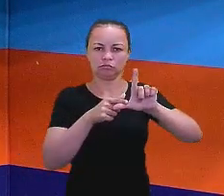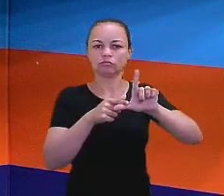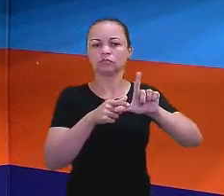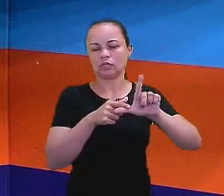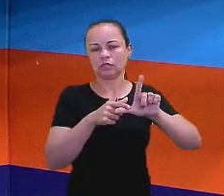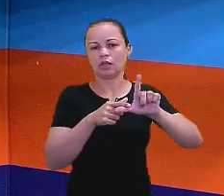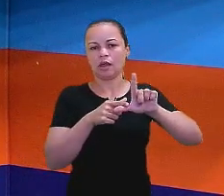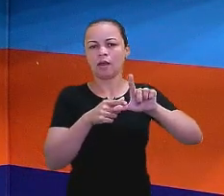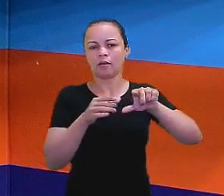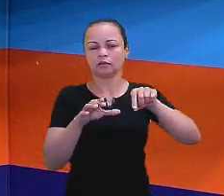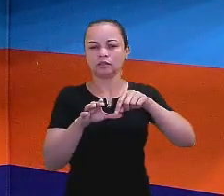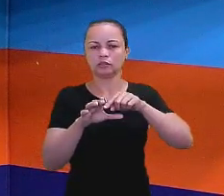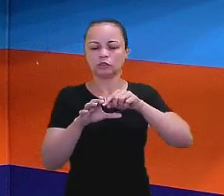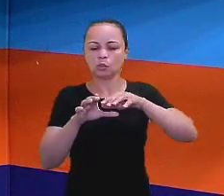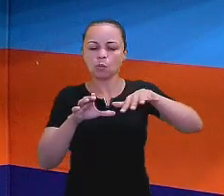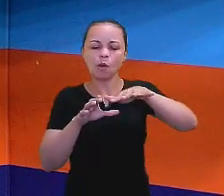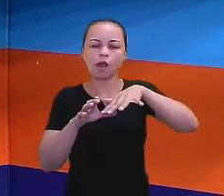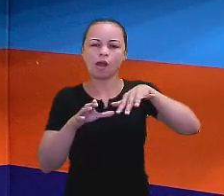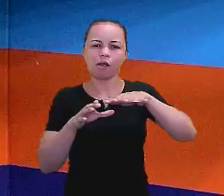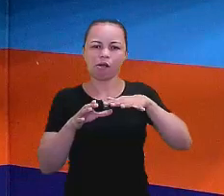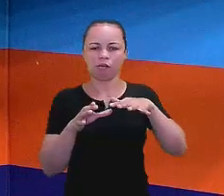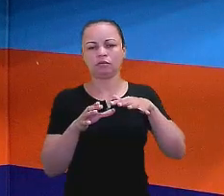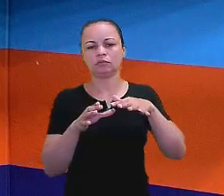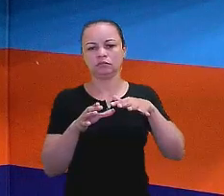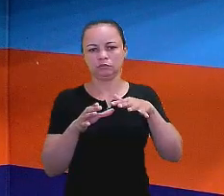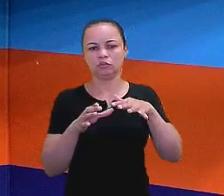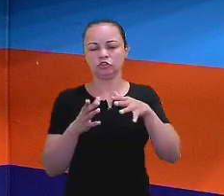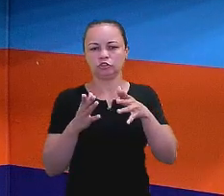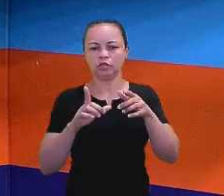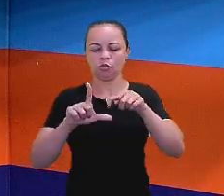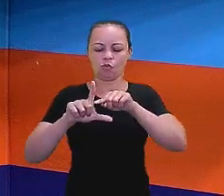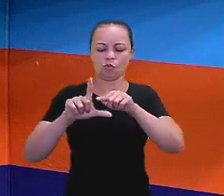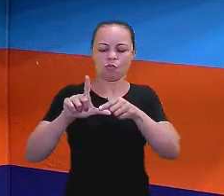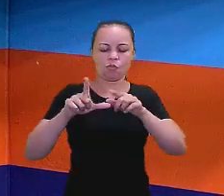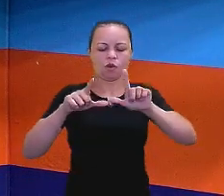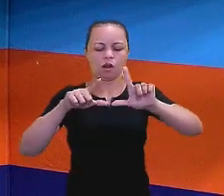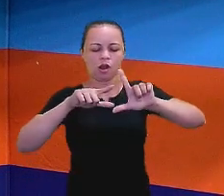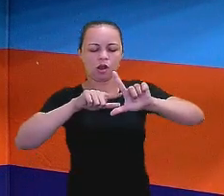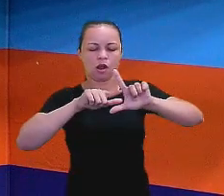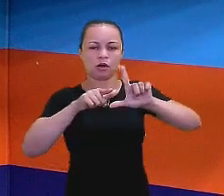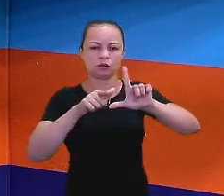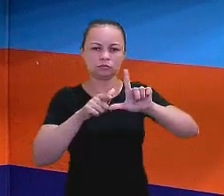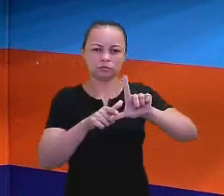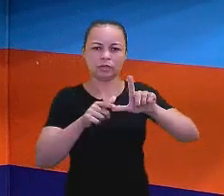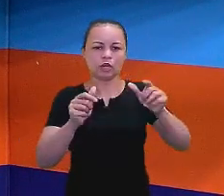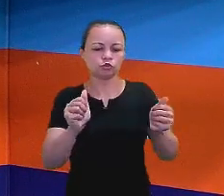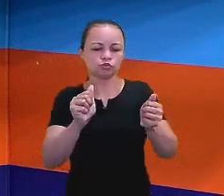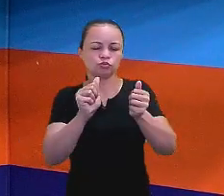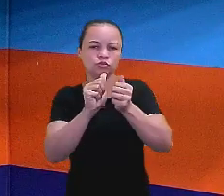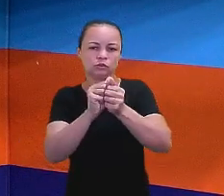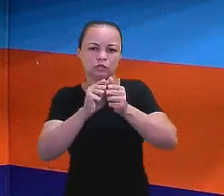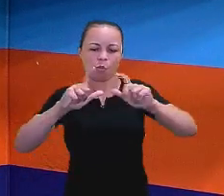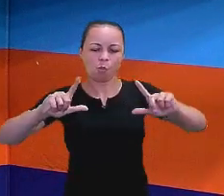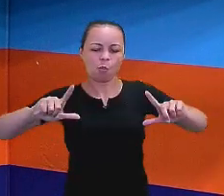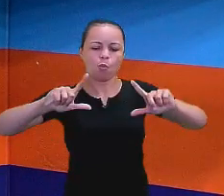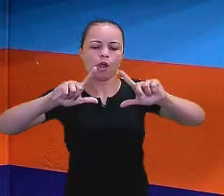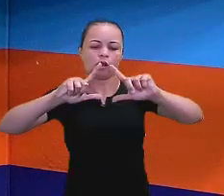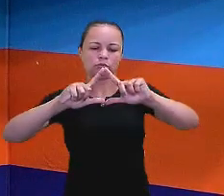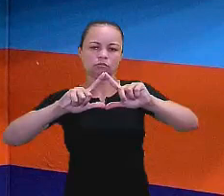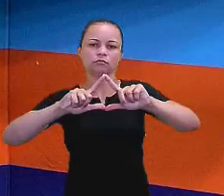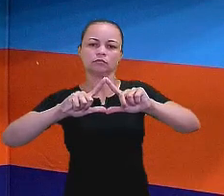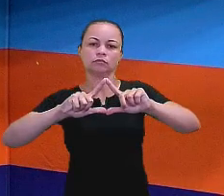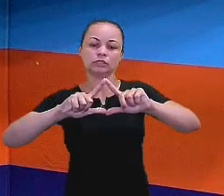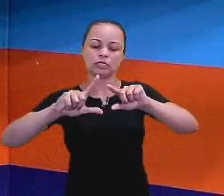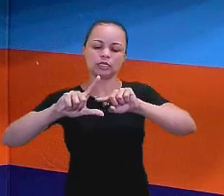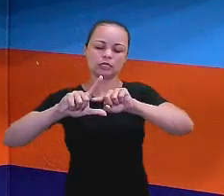parte interna de uma região, é uma região que é formada pela junção de dois lados, né? E